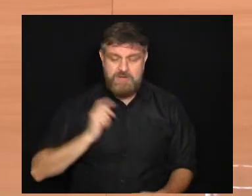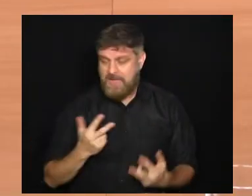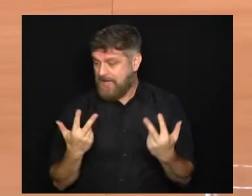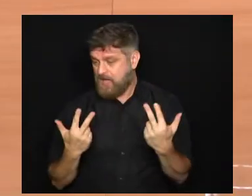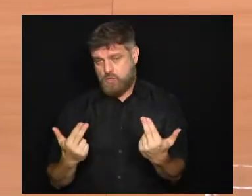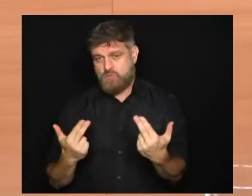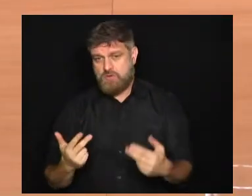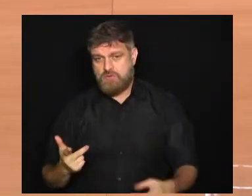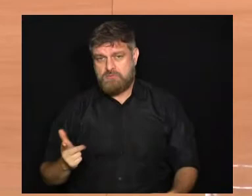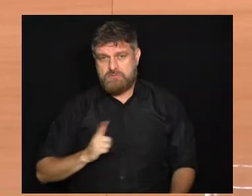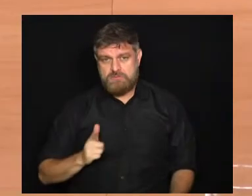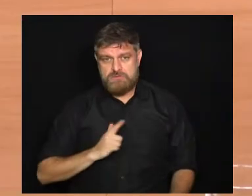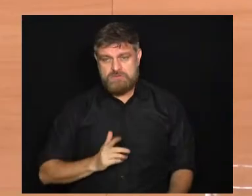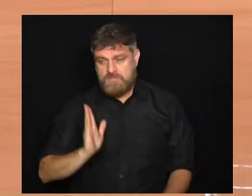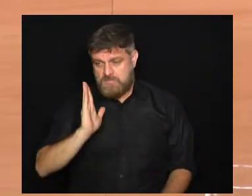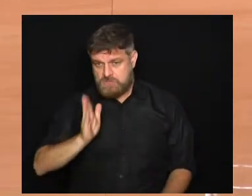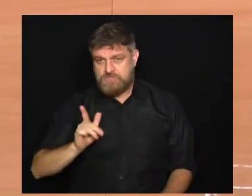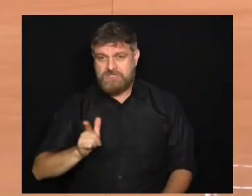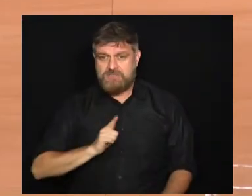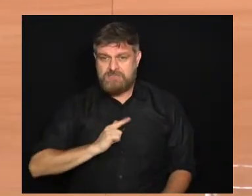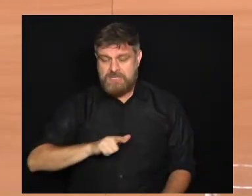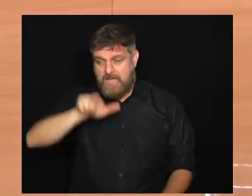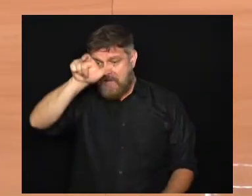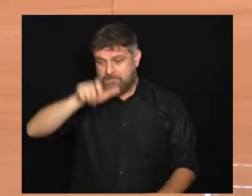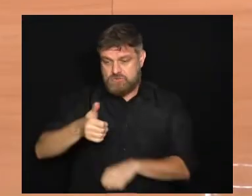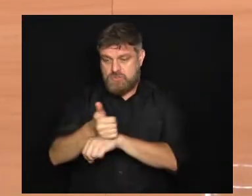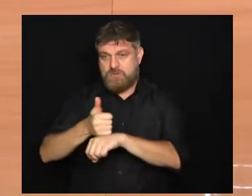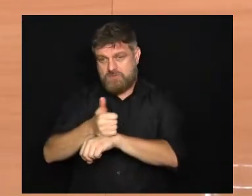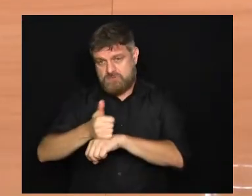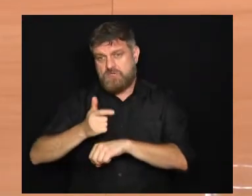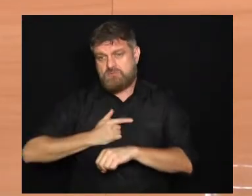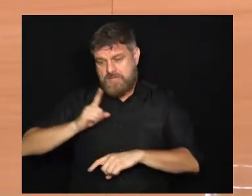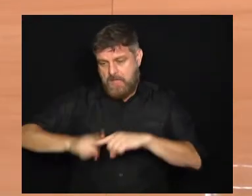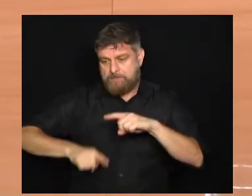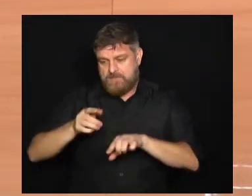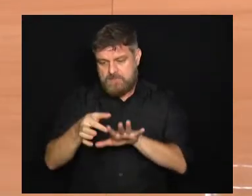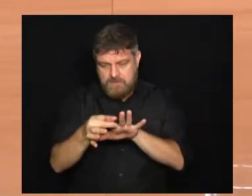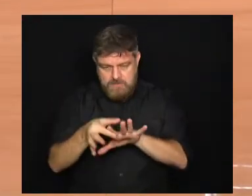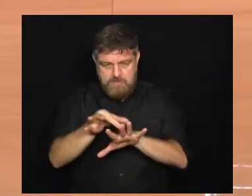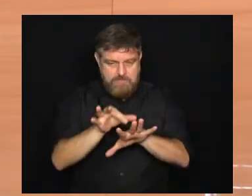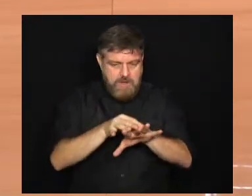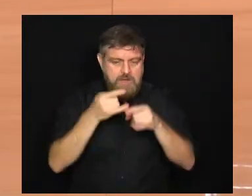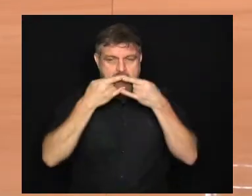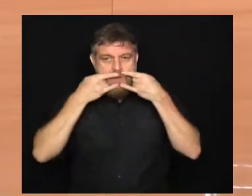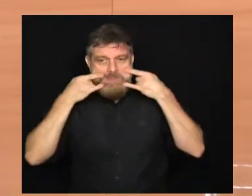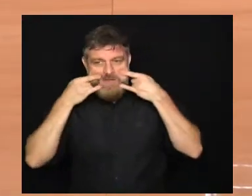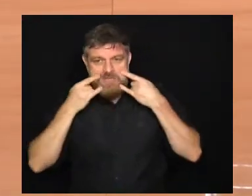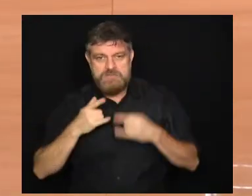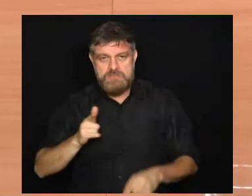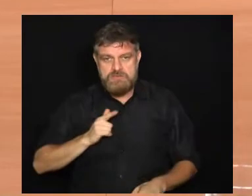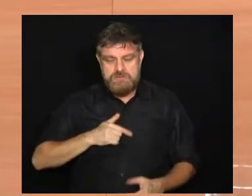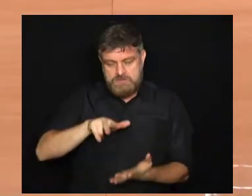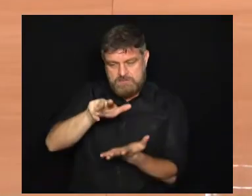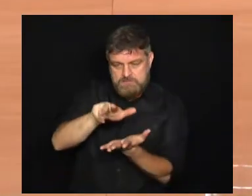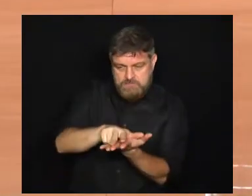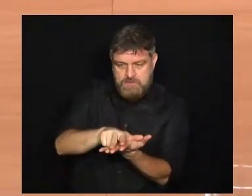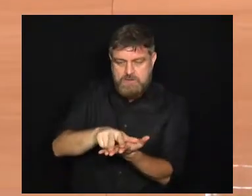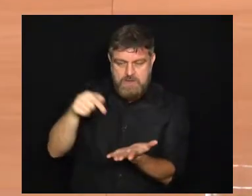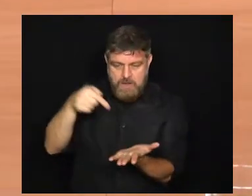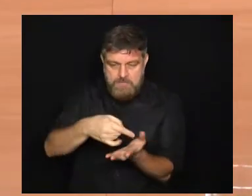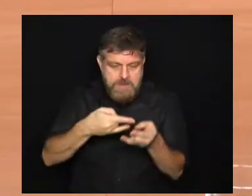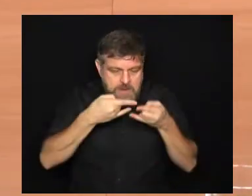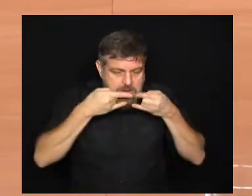viaturas são a capacitação do pessoal, que eles usam todo o material, luva, máscara, colocando o paciente com máscara,